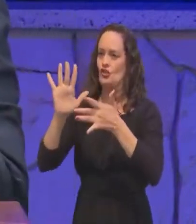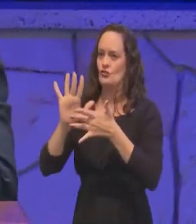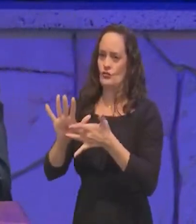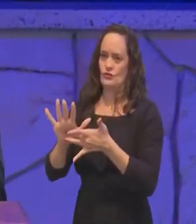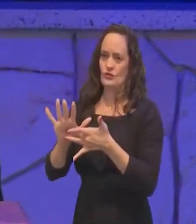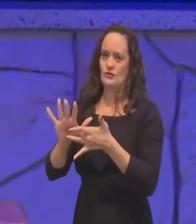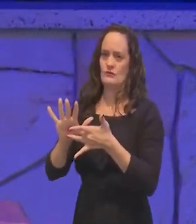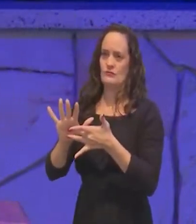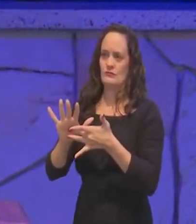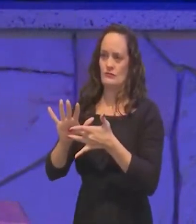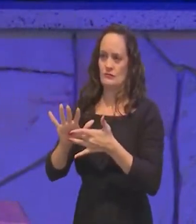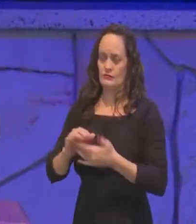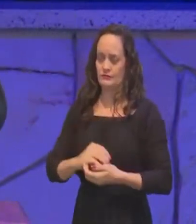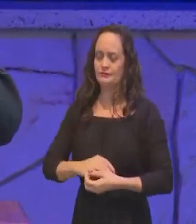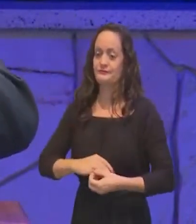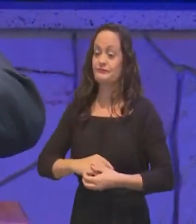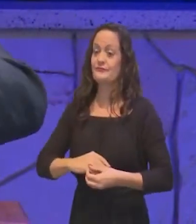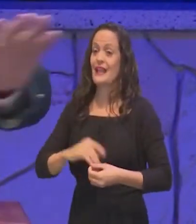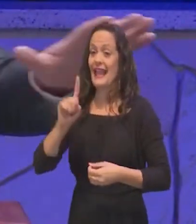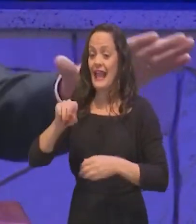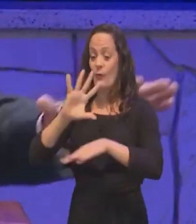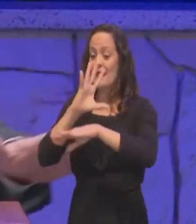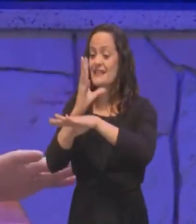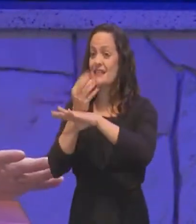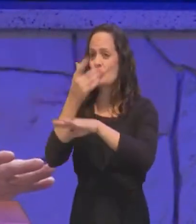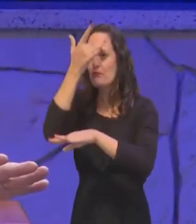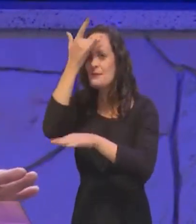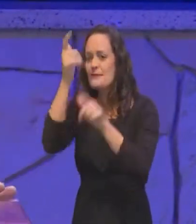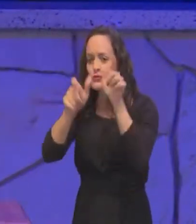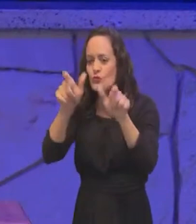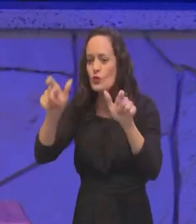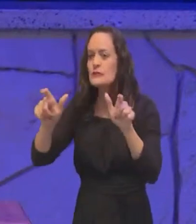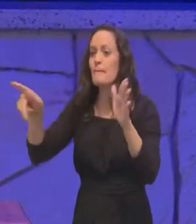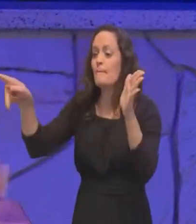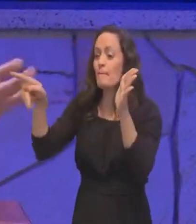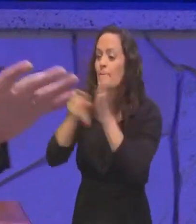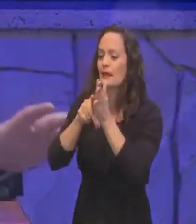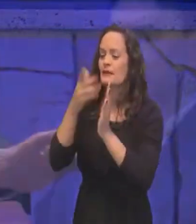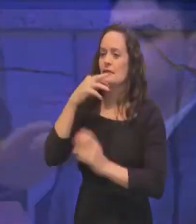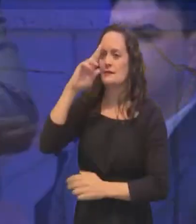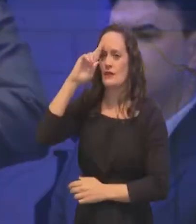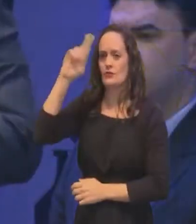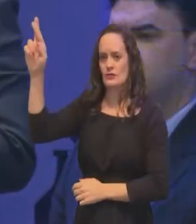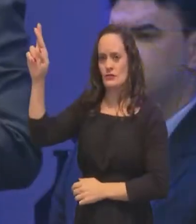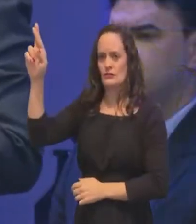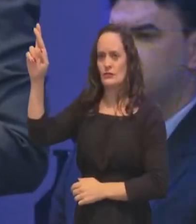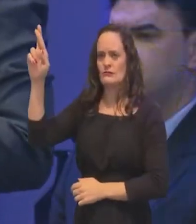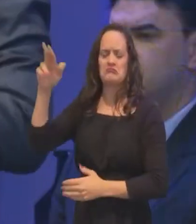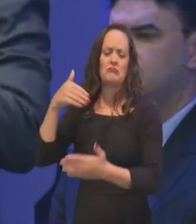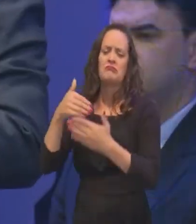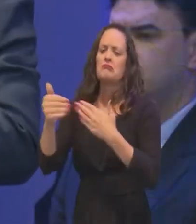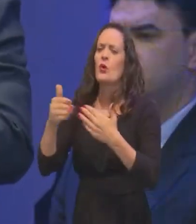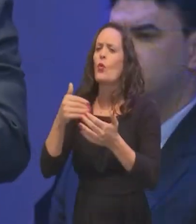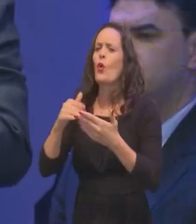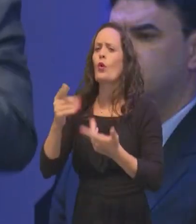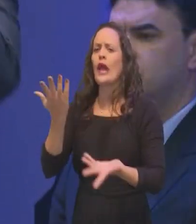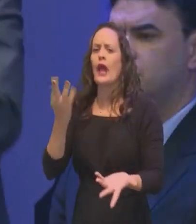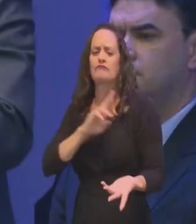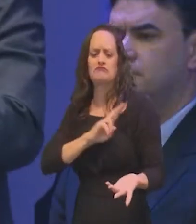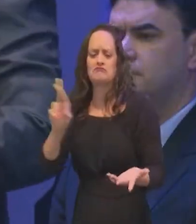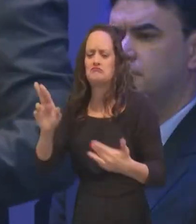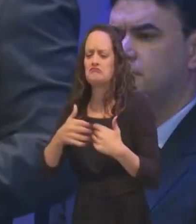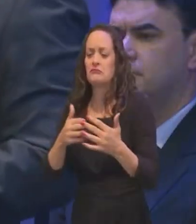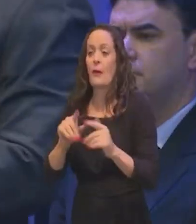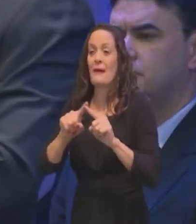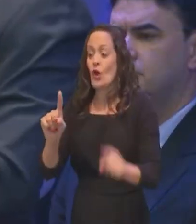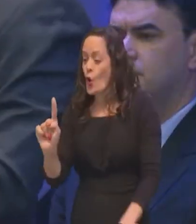terra, que pertence a várias denominações, a vários credos, e não propriamente